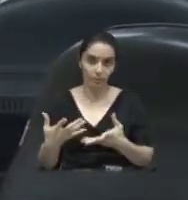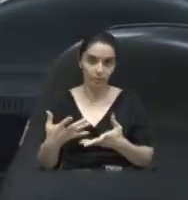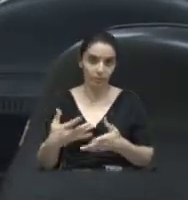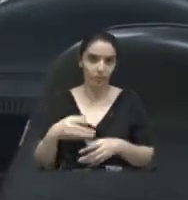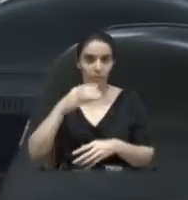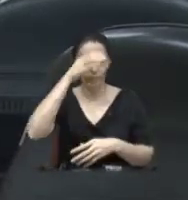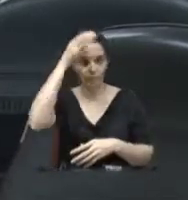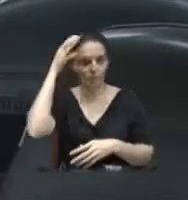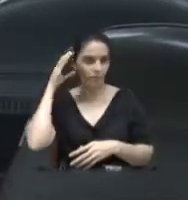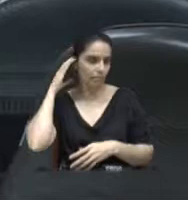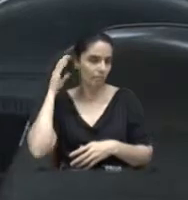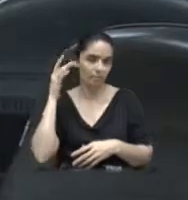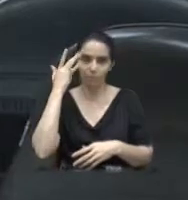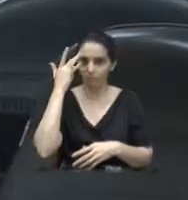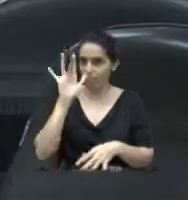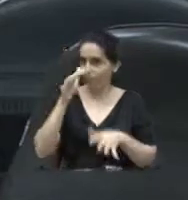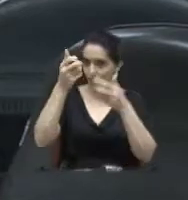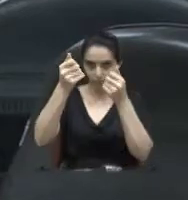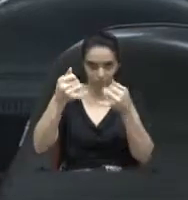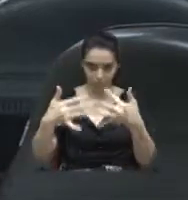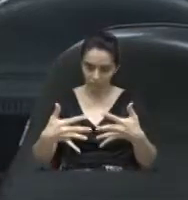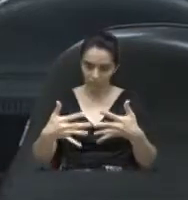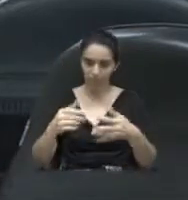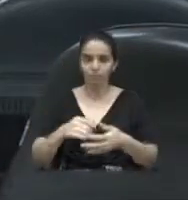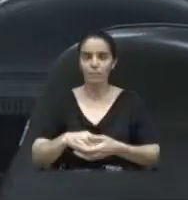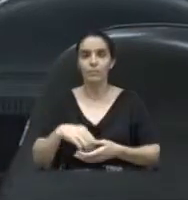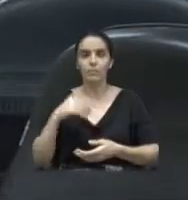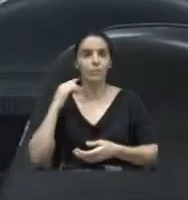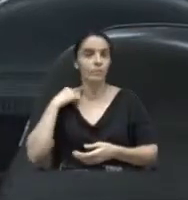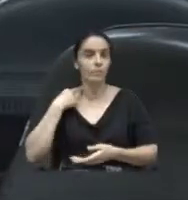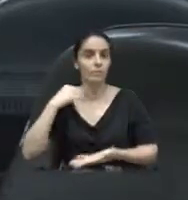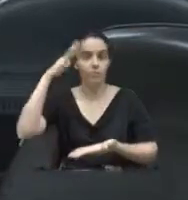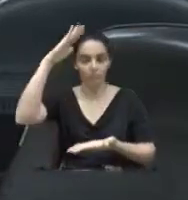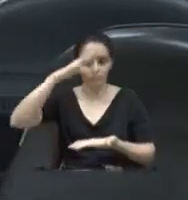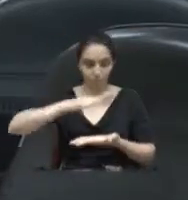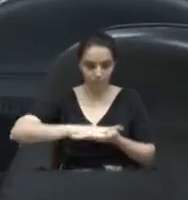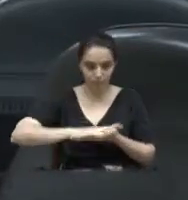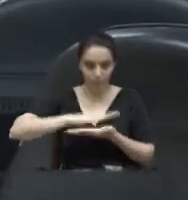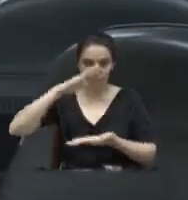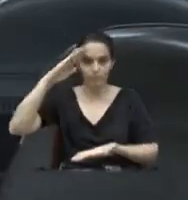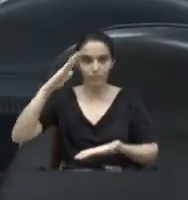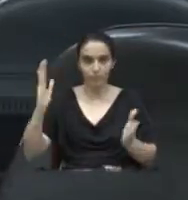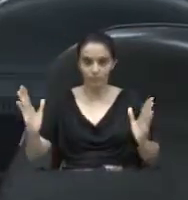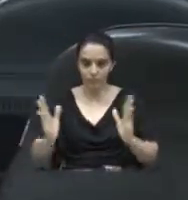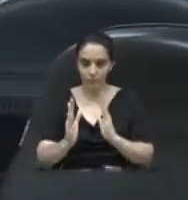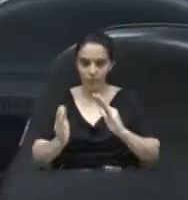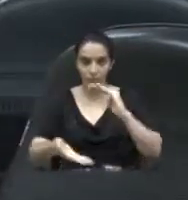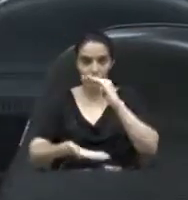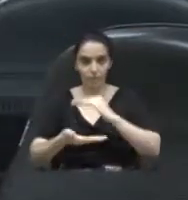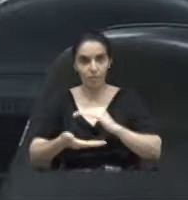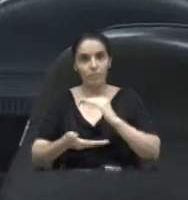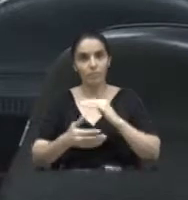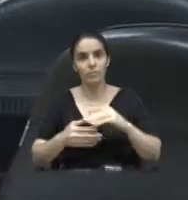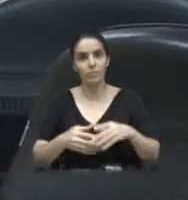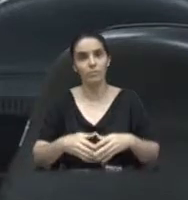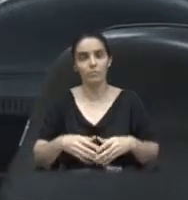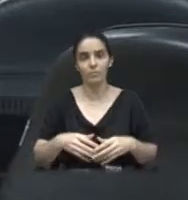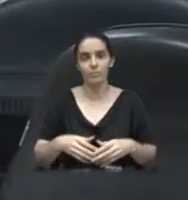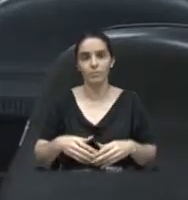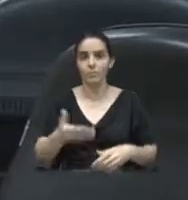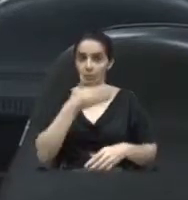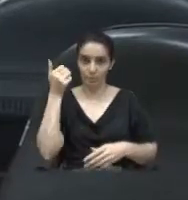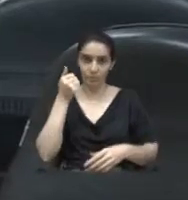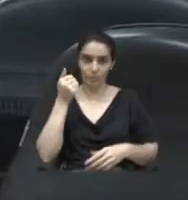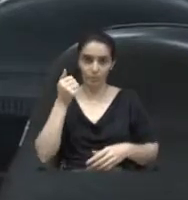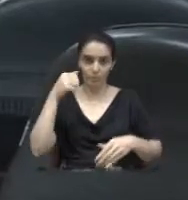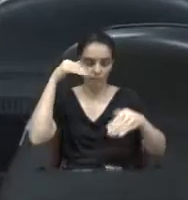tecnicamente, mas quando aquele material descartado ele acaba sendo prensado, ele consegue gerar mais espaço e também